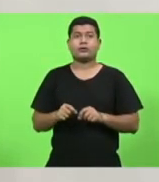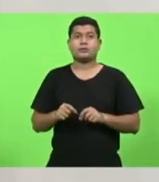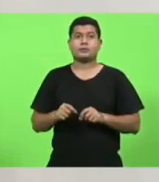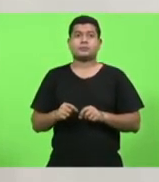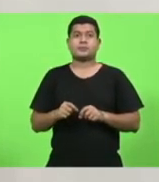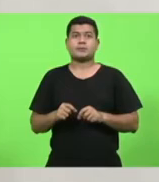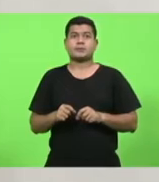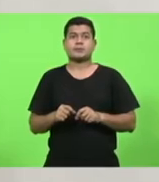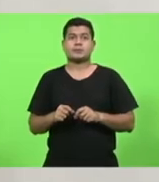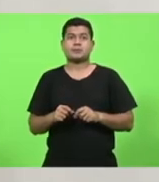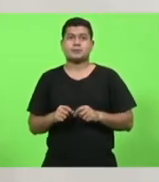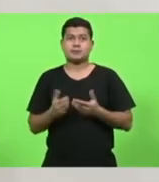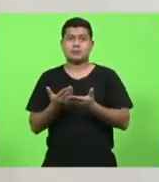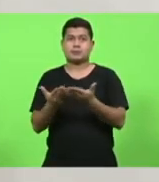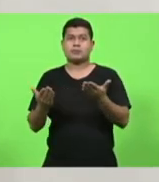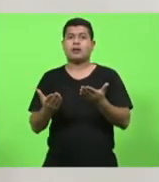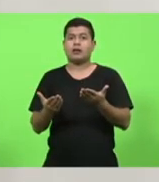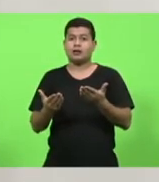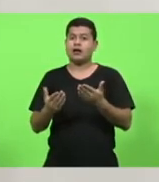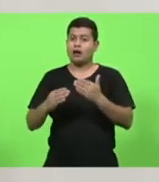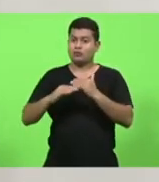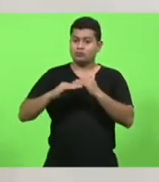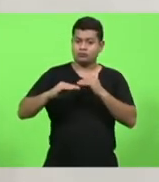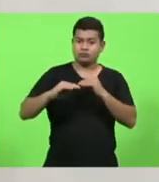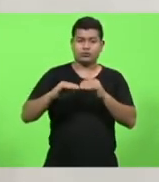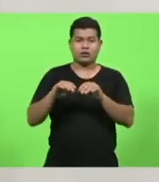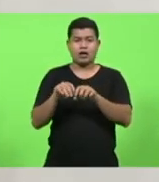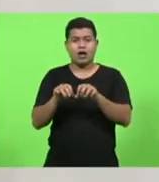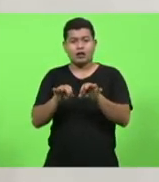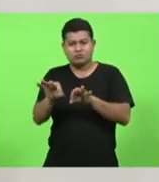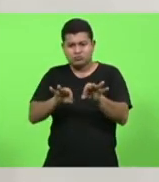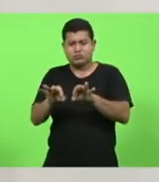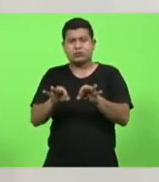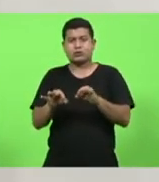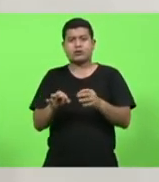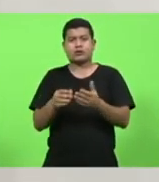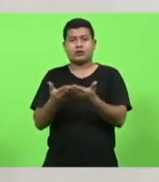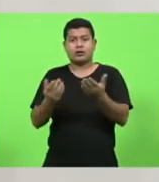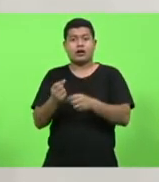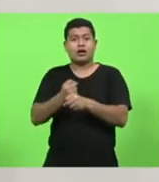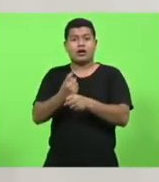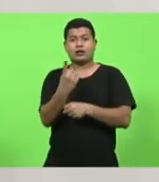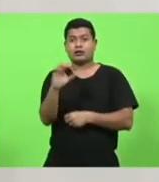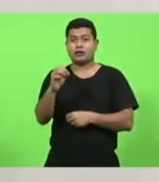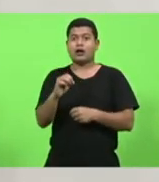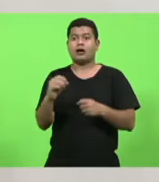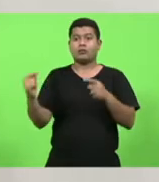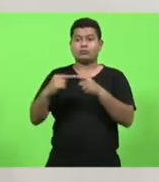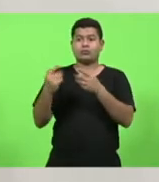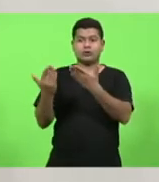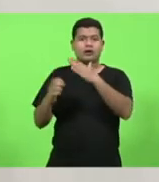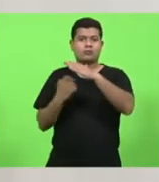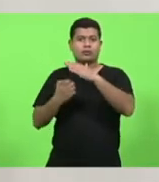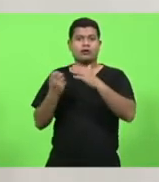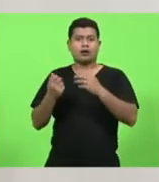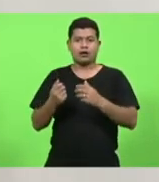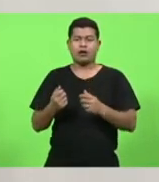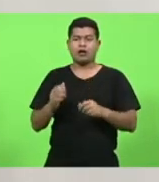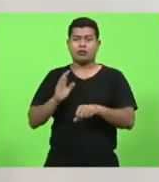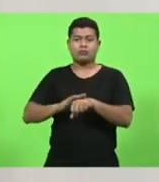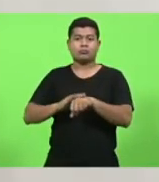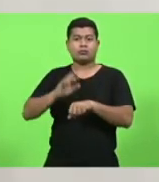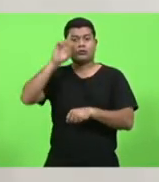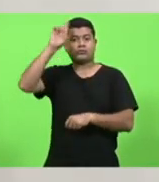emborrachamento da quadra, que tem durabilidade de 10 anos, de acordo com a empresa, então uma tecnologia nova que vai beneficiar a